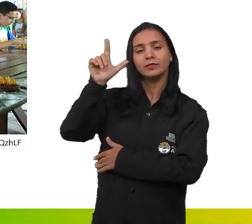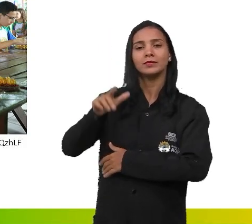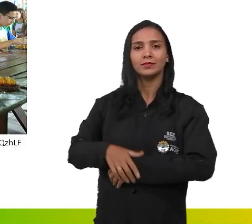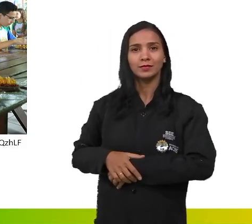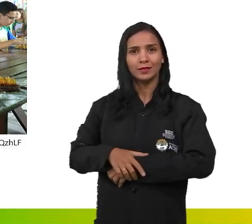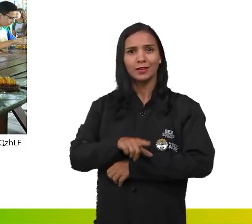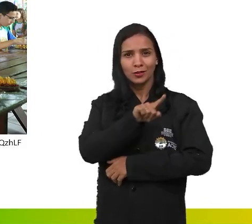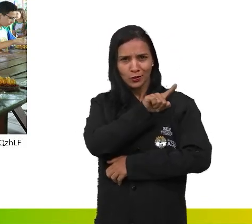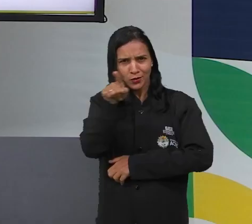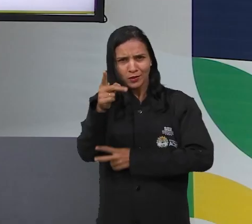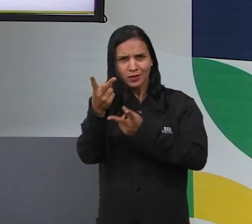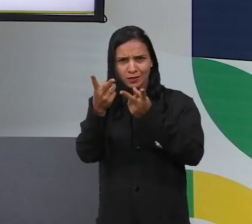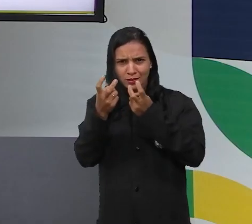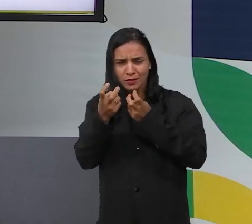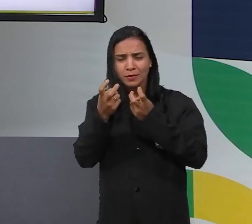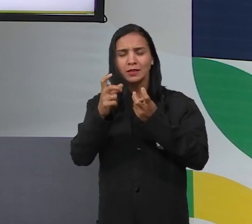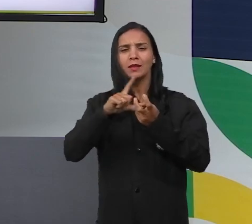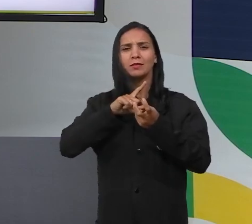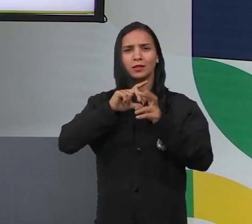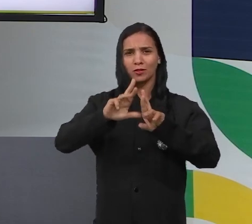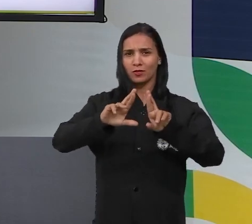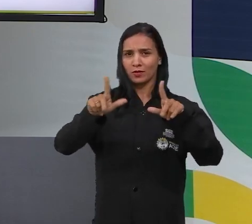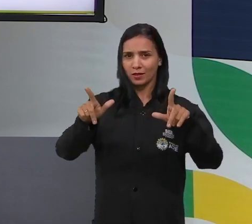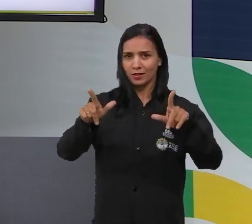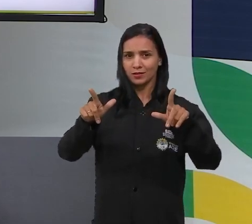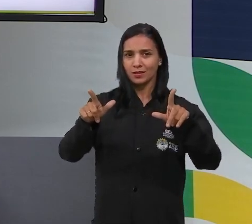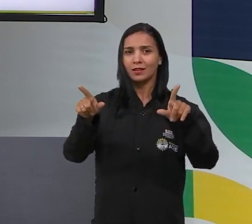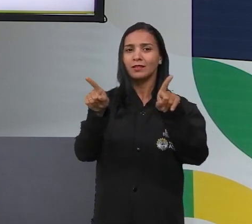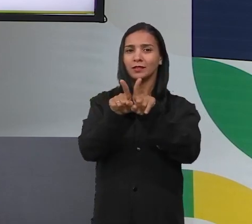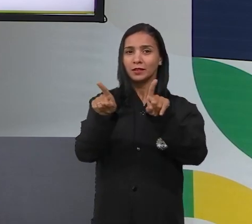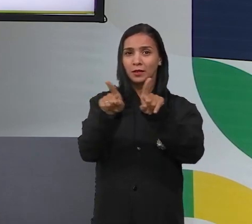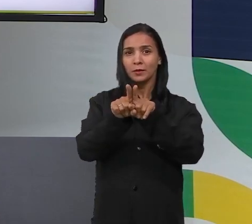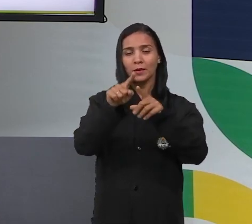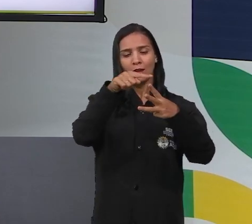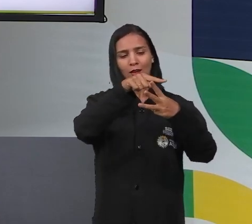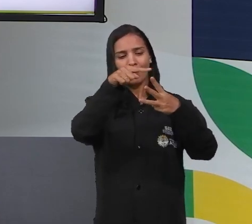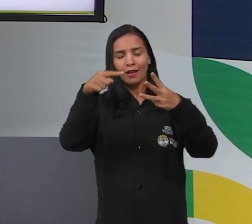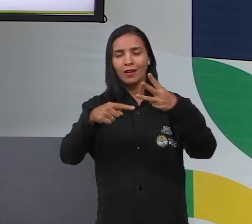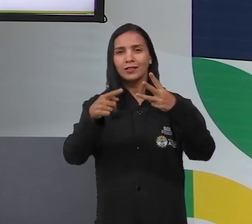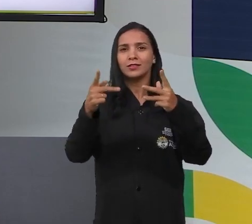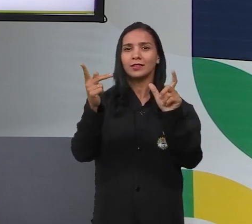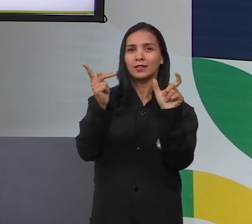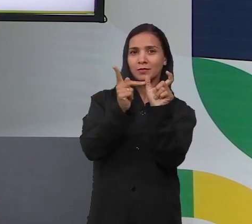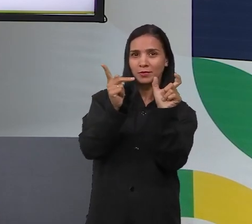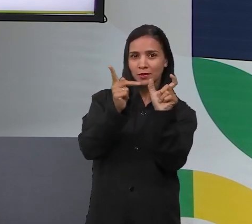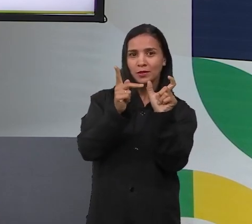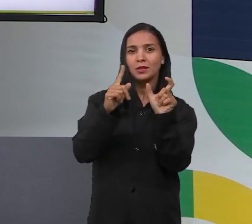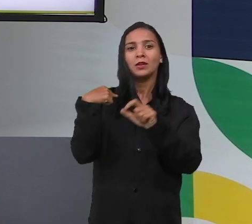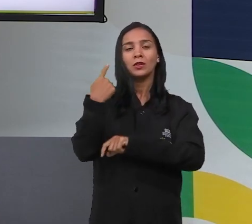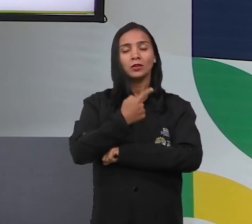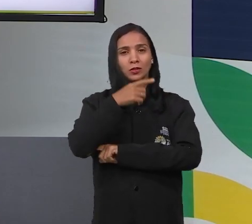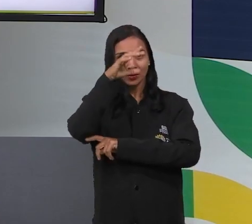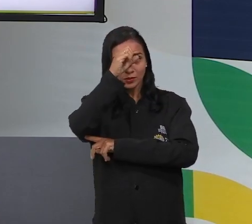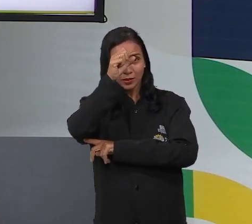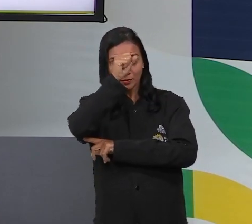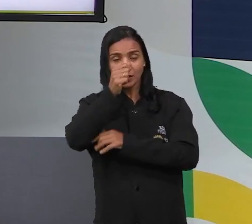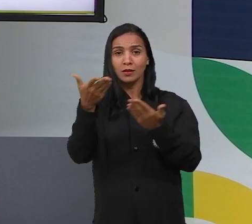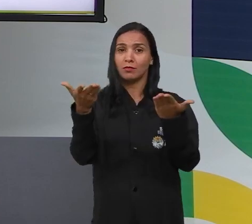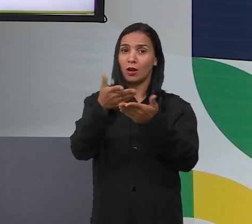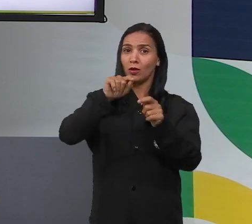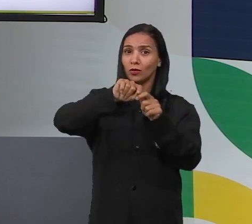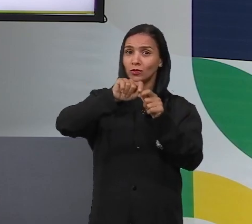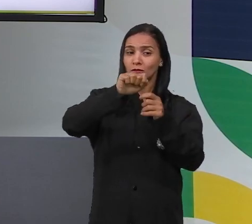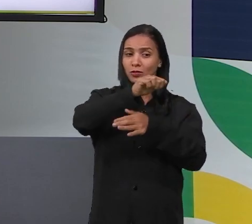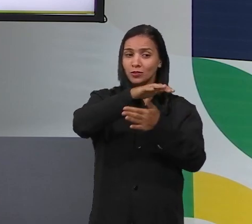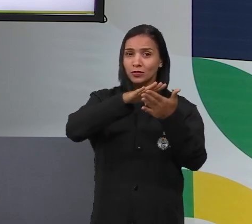de observar as três preposições in, on e at. E agora nós vamos fazer os exercícios,